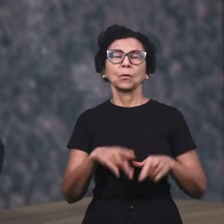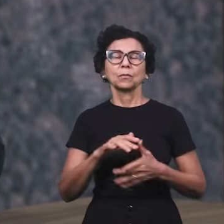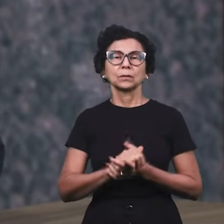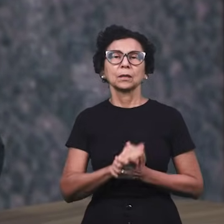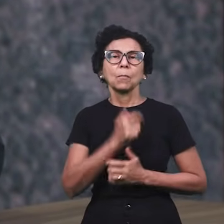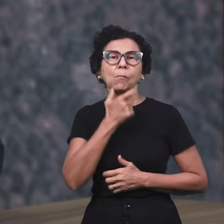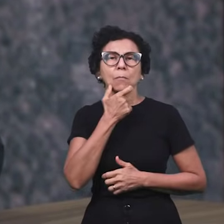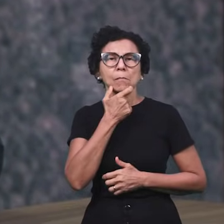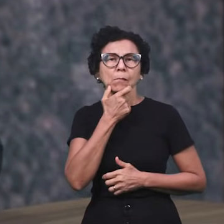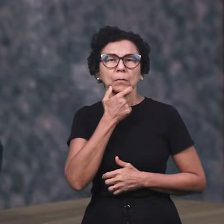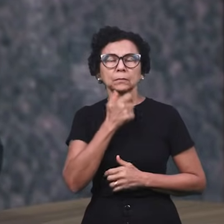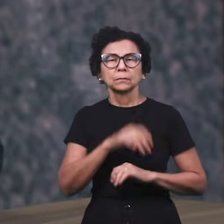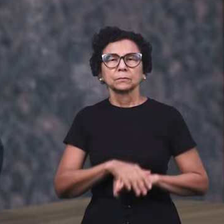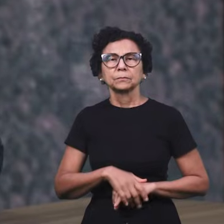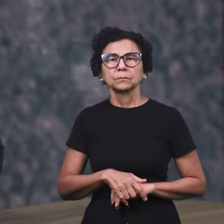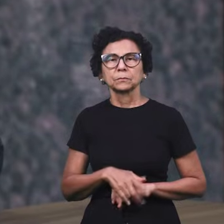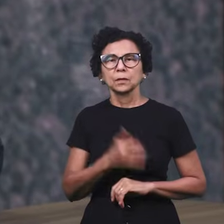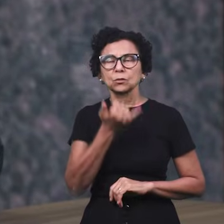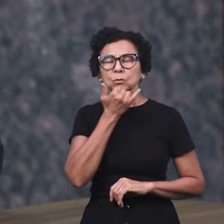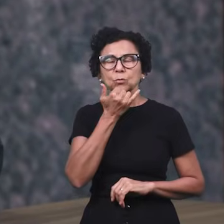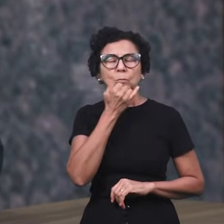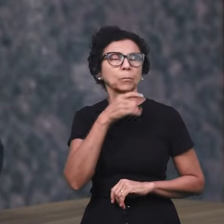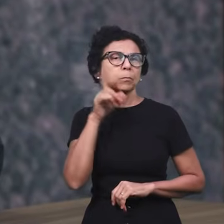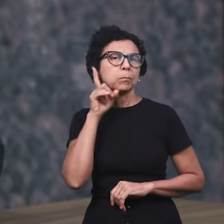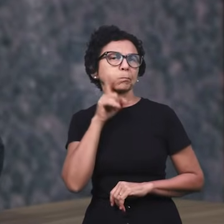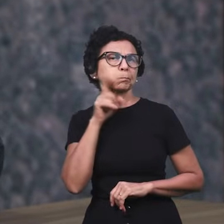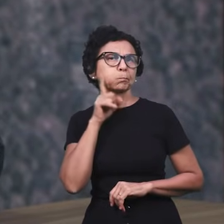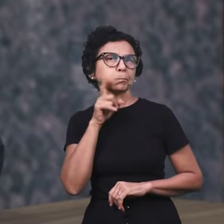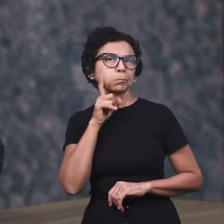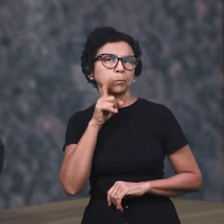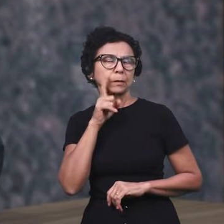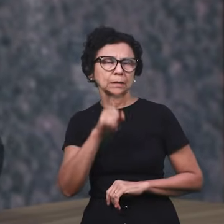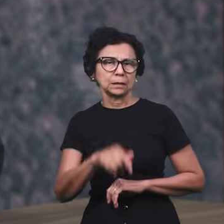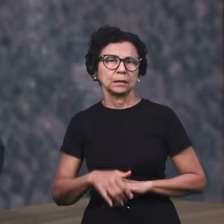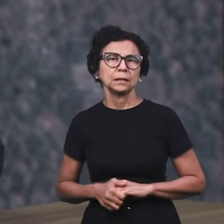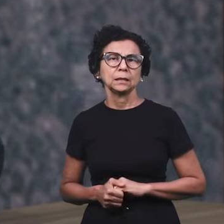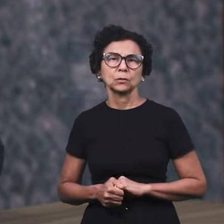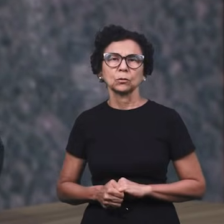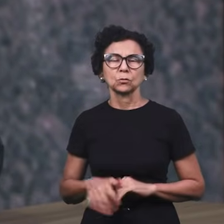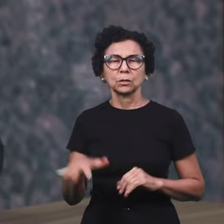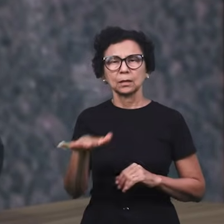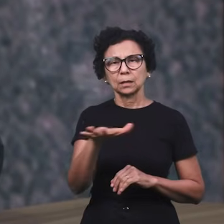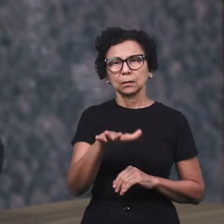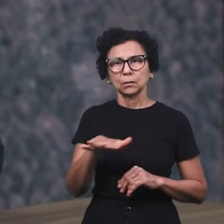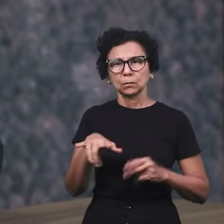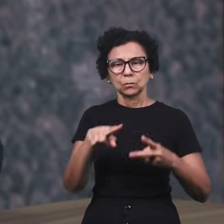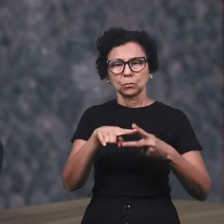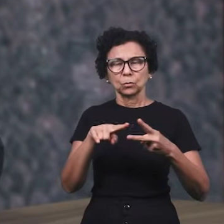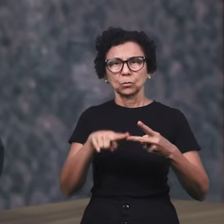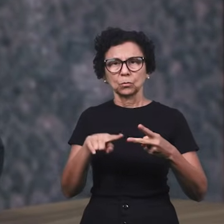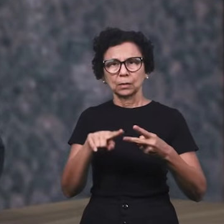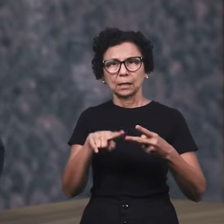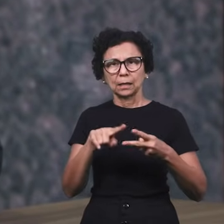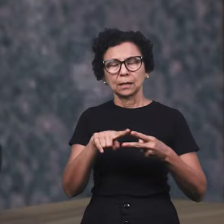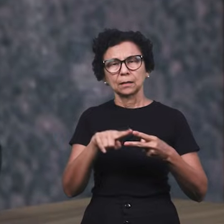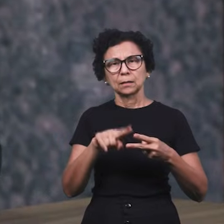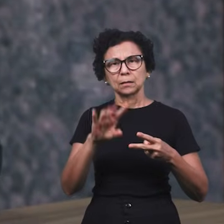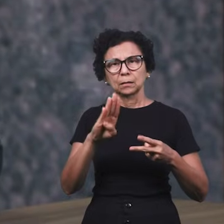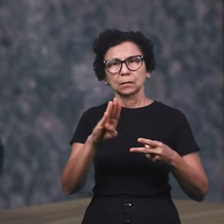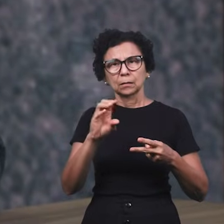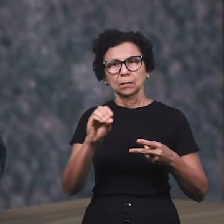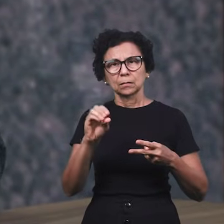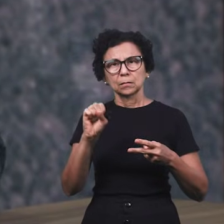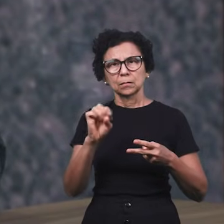se referir até hoje a esse grupo que chegou onde é hoje Boston, onde é hoje a cidade de Massachusetts, são chamados de os